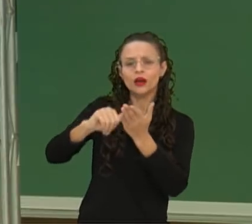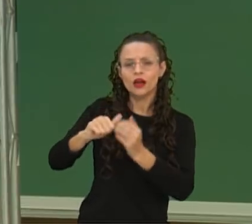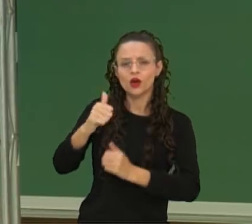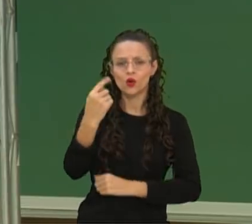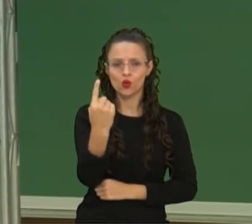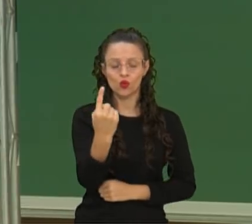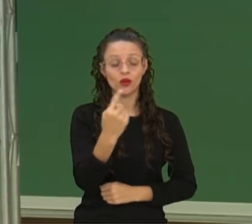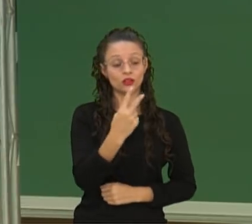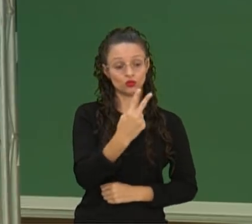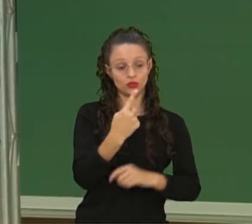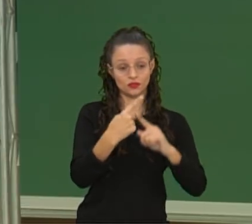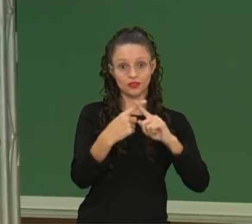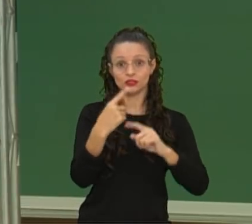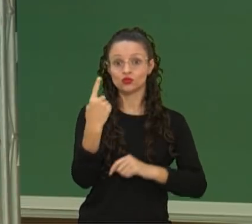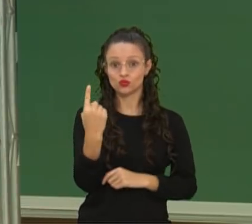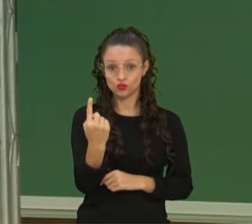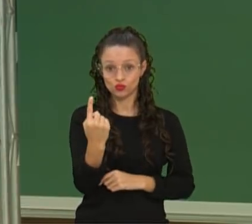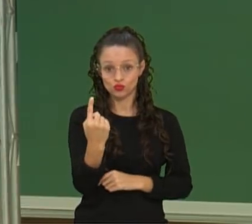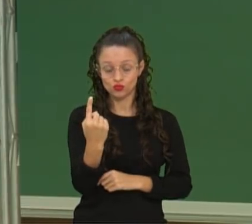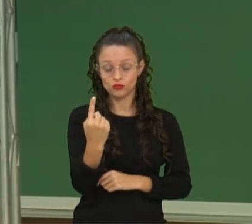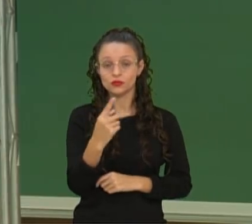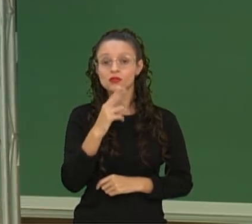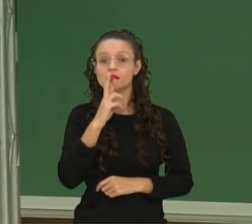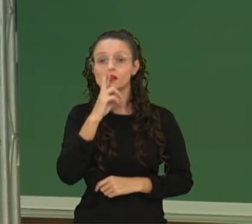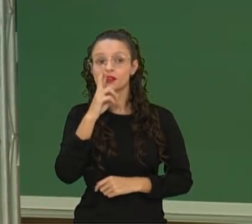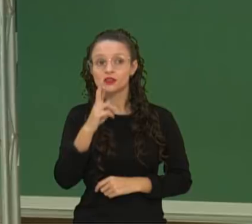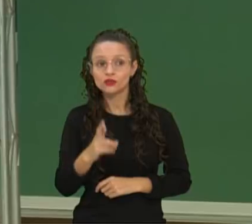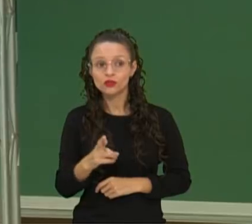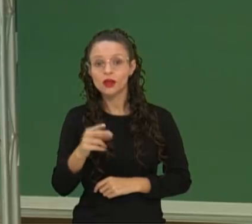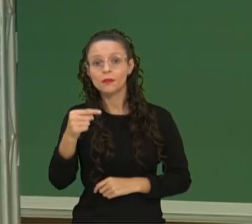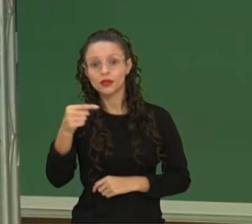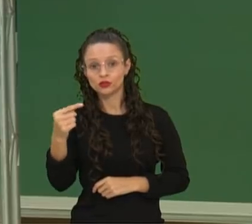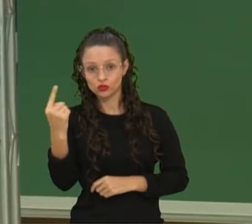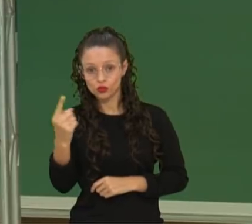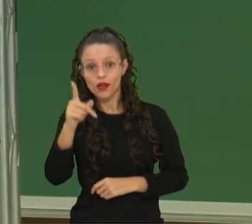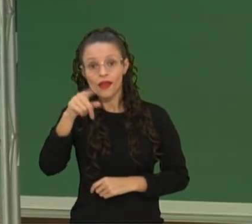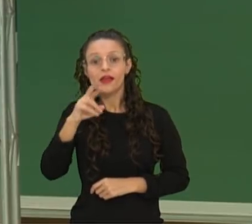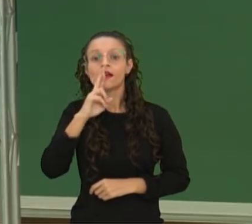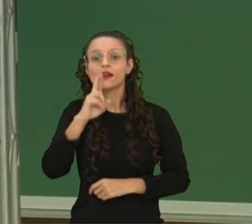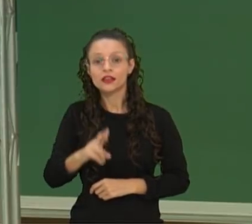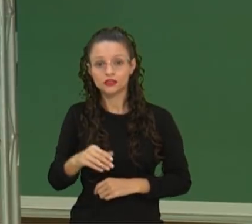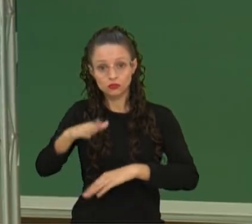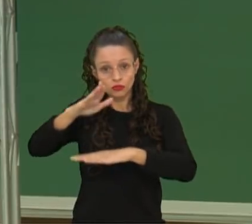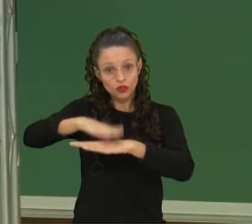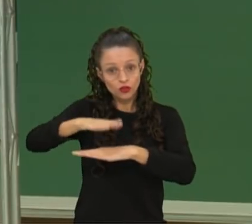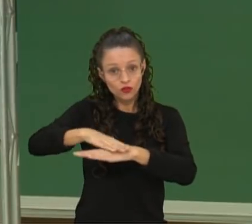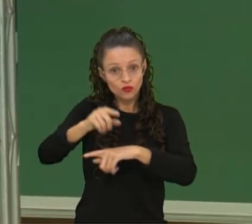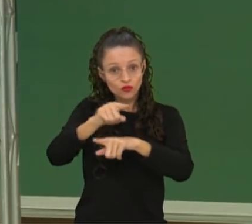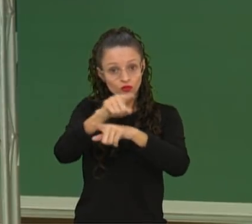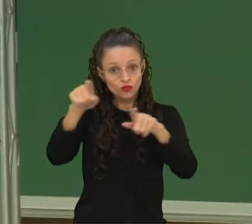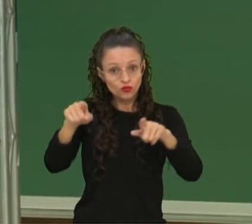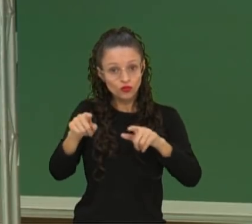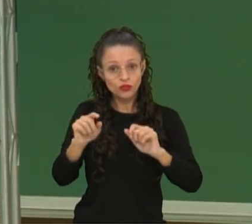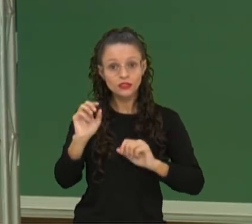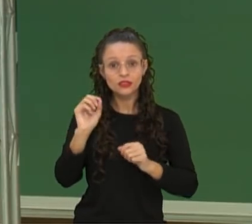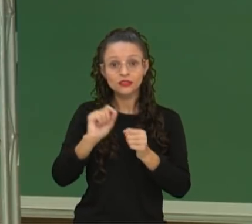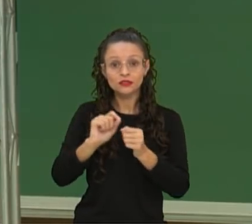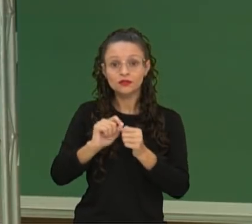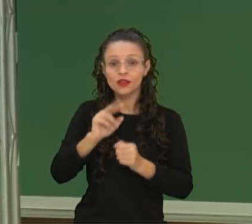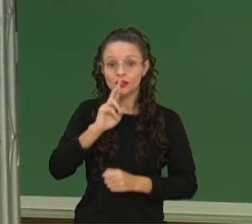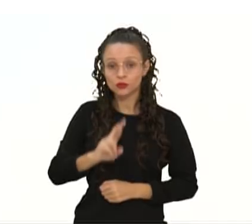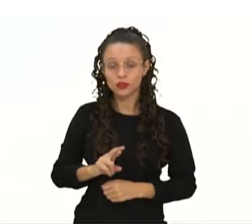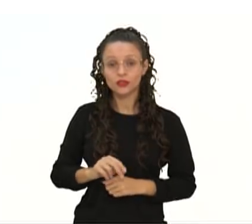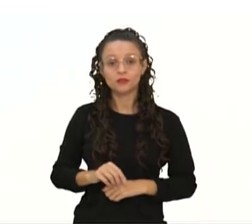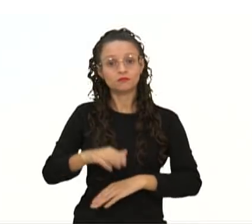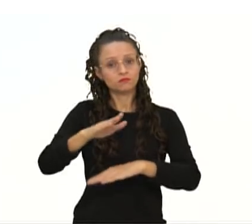vai ficar 2 vezes o 1, o resultado desse produto, menos 1, é a resposta que eu quero que você obtenha na letra A. Beleza? Um tempinho